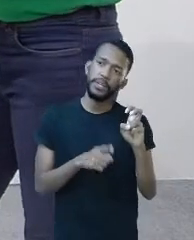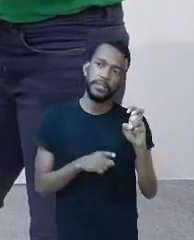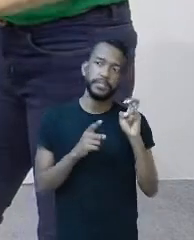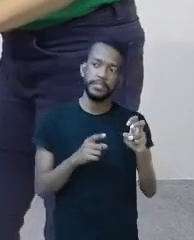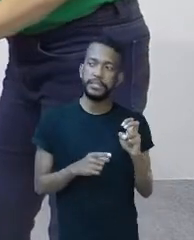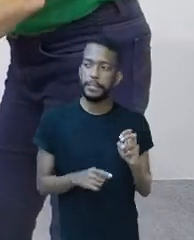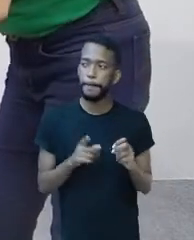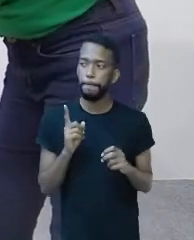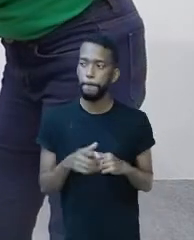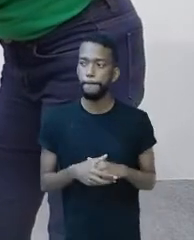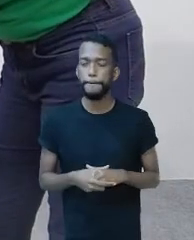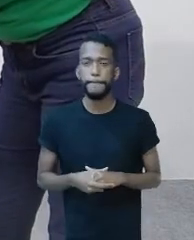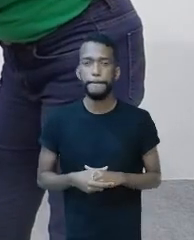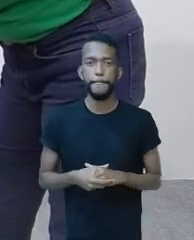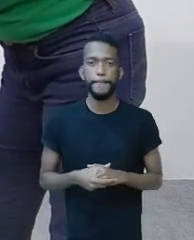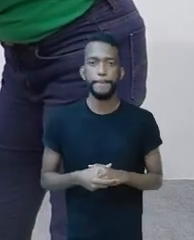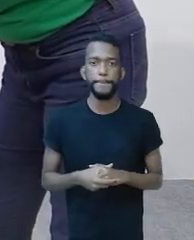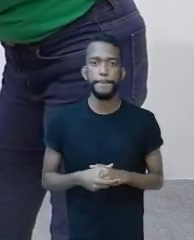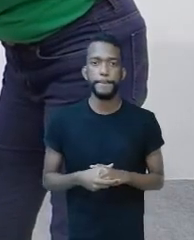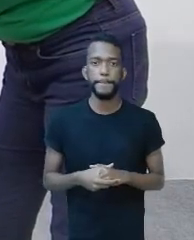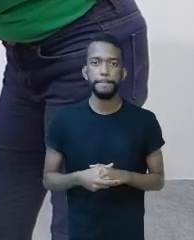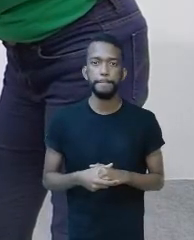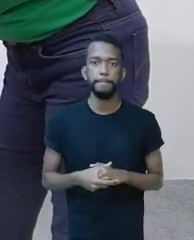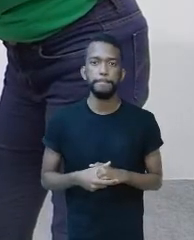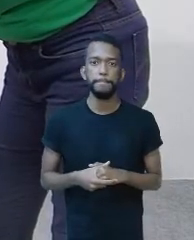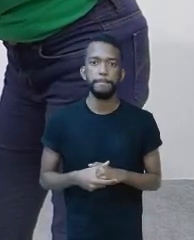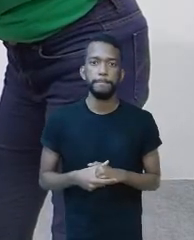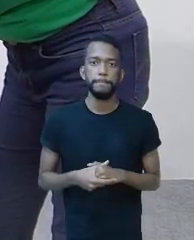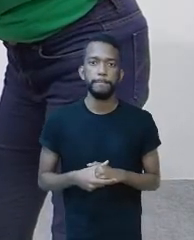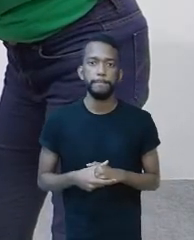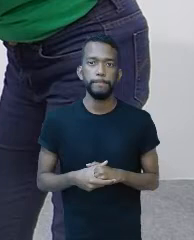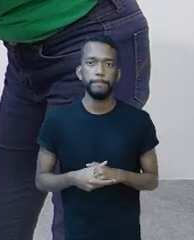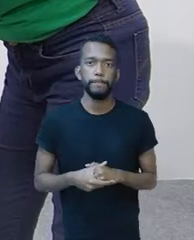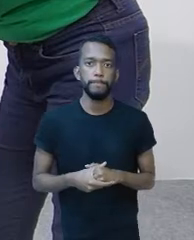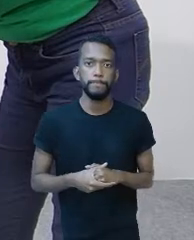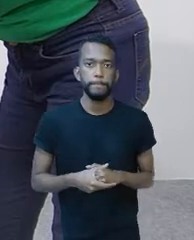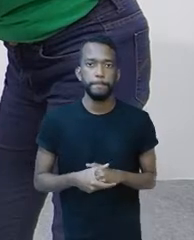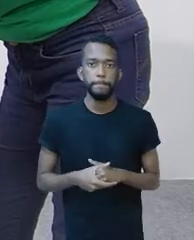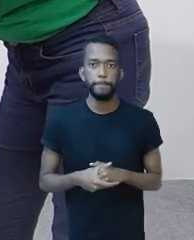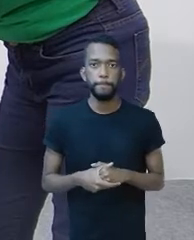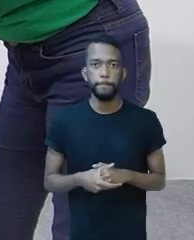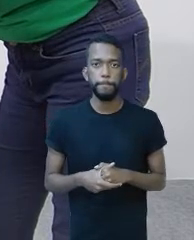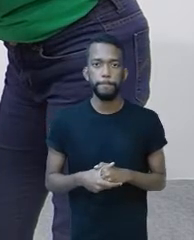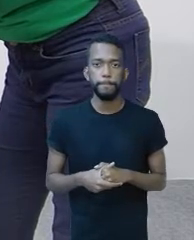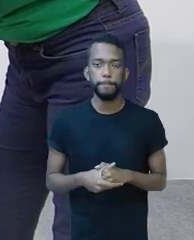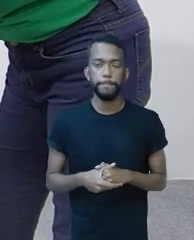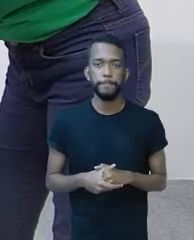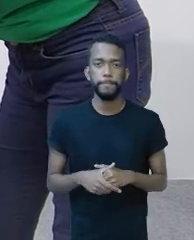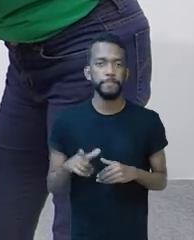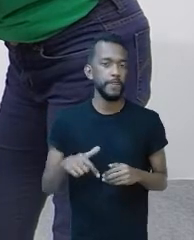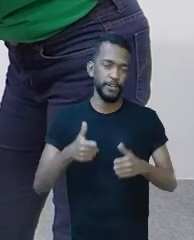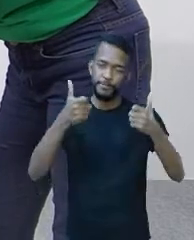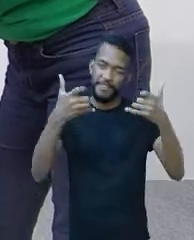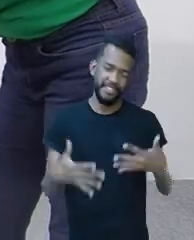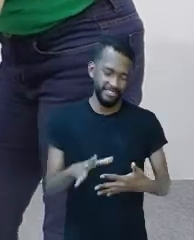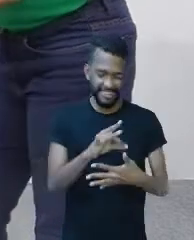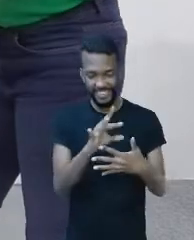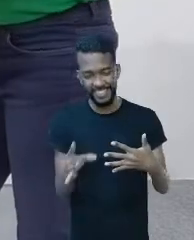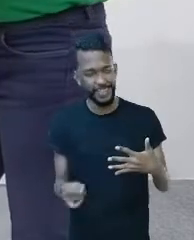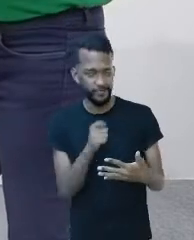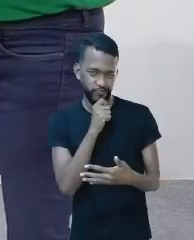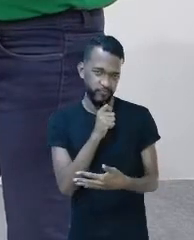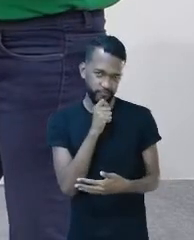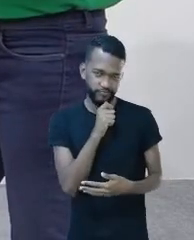5 unidades. Exatamente. Bem simples, né, pessoal? Tava distraída, mas agora entendi. Entendeu? Porque eu não expliquei muito bem para a Sandra,